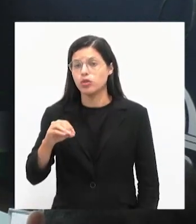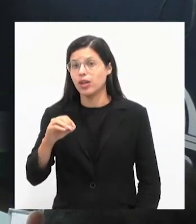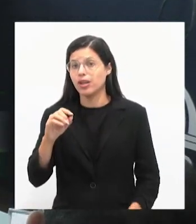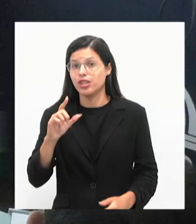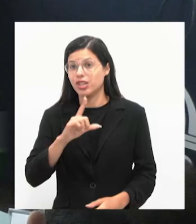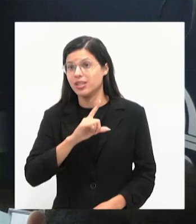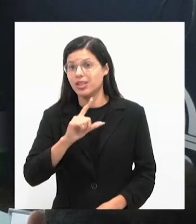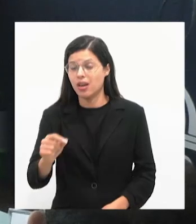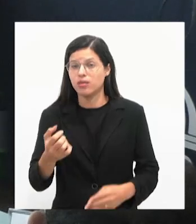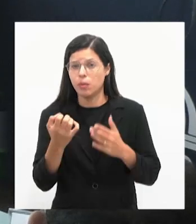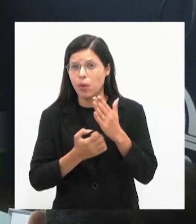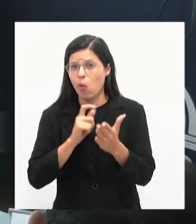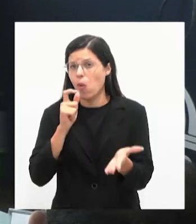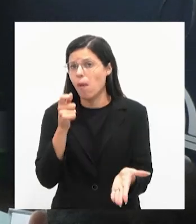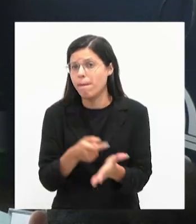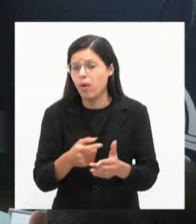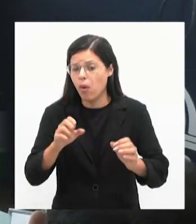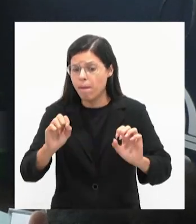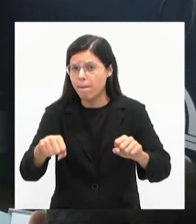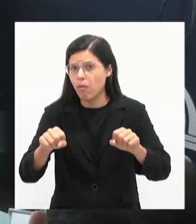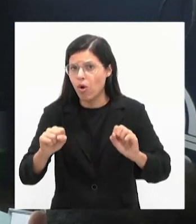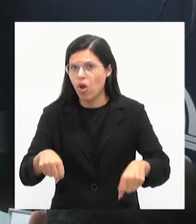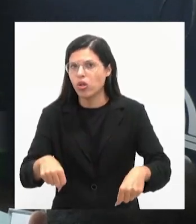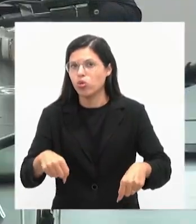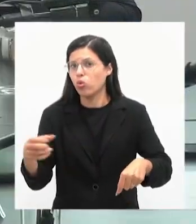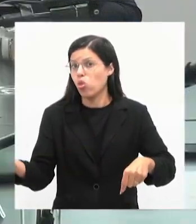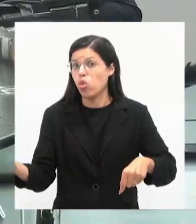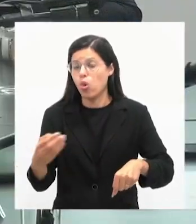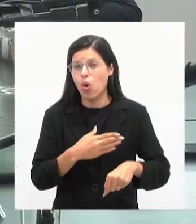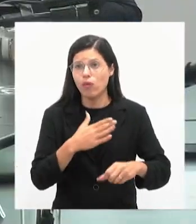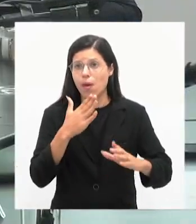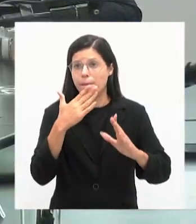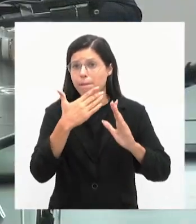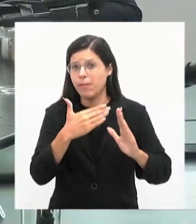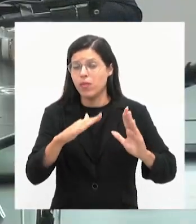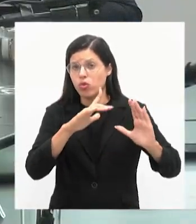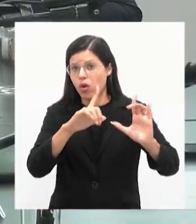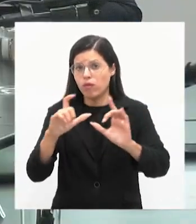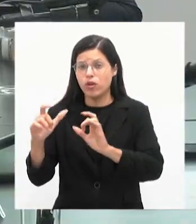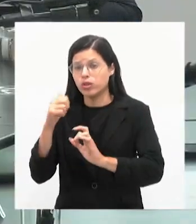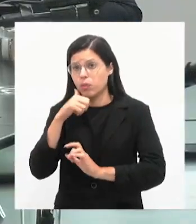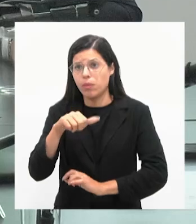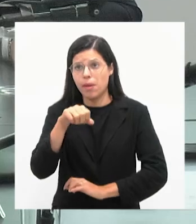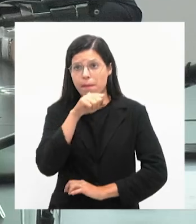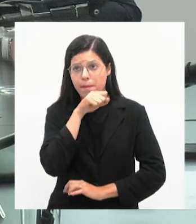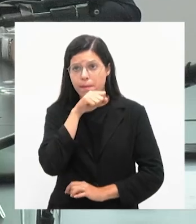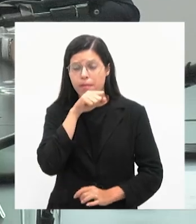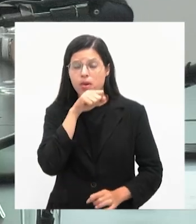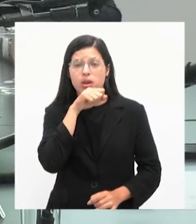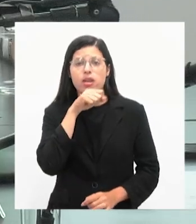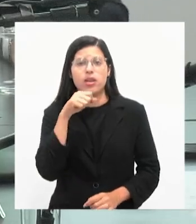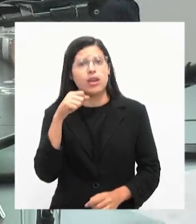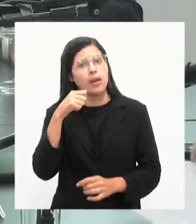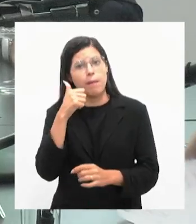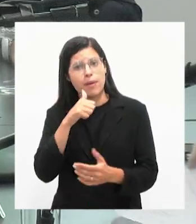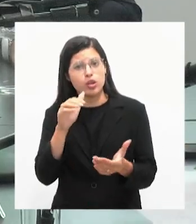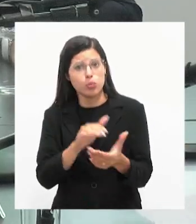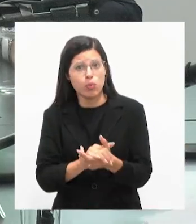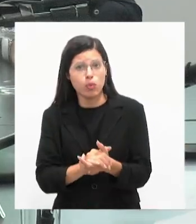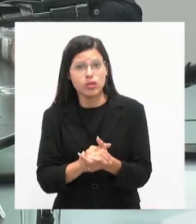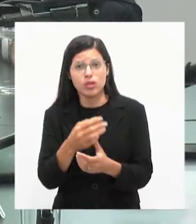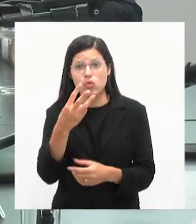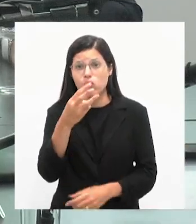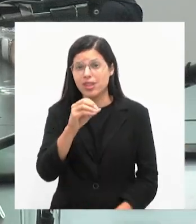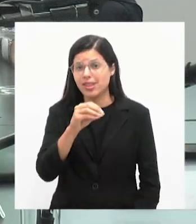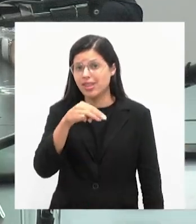moto zero, tirou uma foto, mandou para a mãe e para a mulher dele, com 30 minutos na rua, ele foi roubado. Então esse cara está sujeito, ele está exposto, ele está o